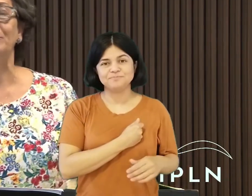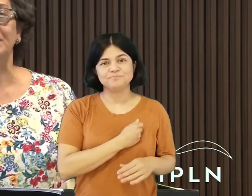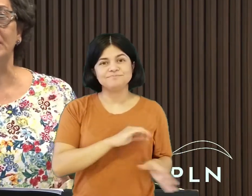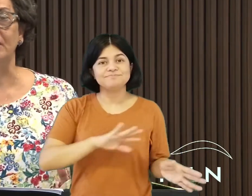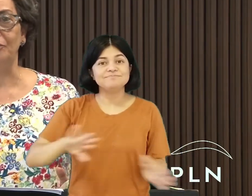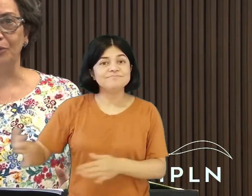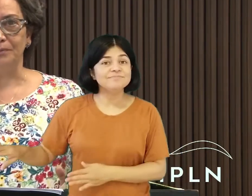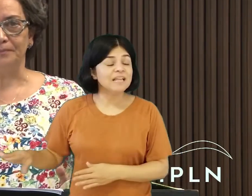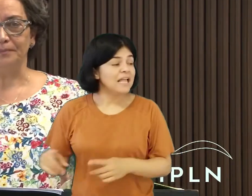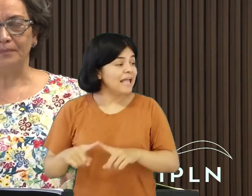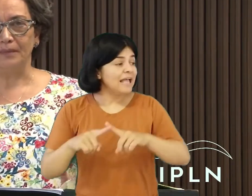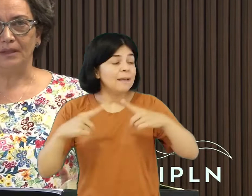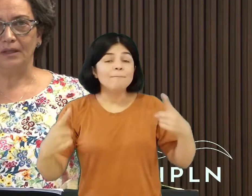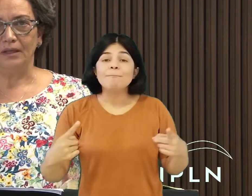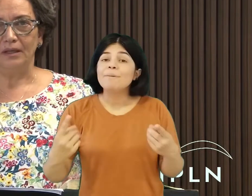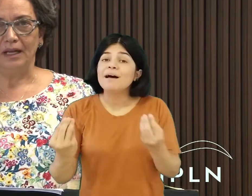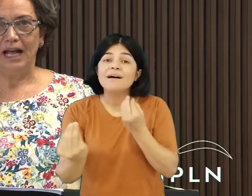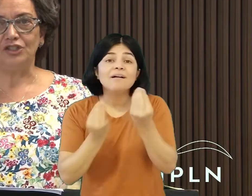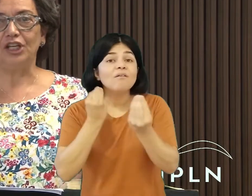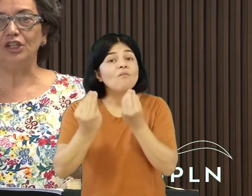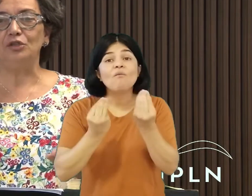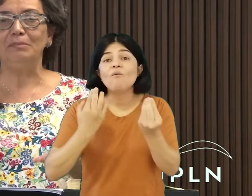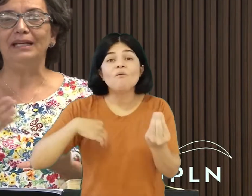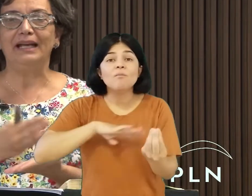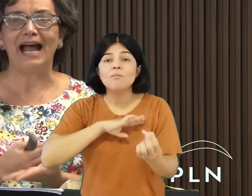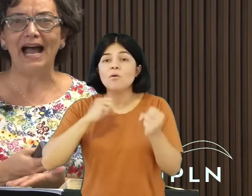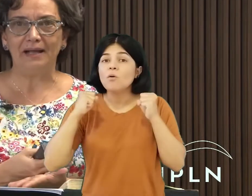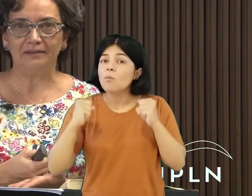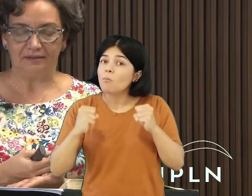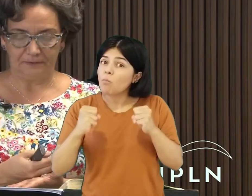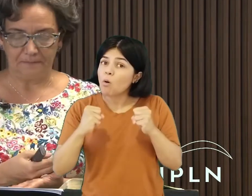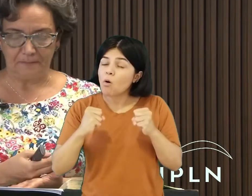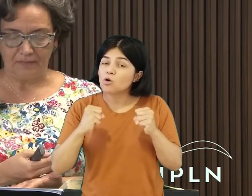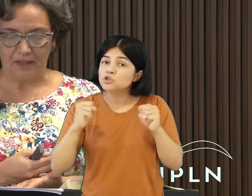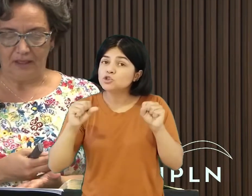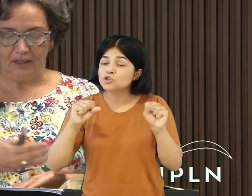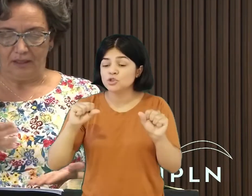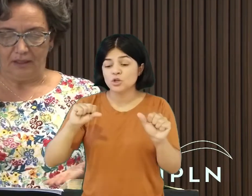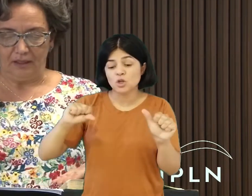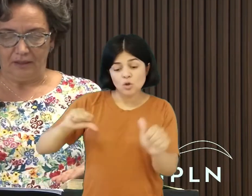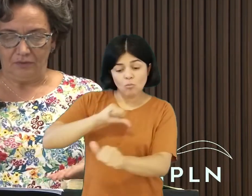como é possível a gente migrar